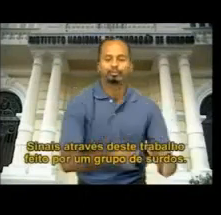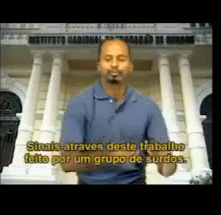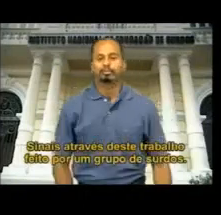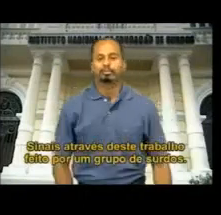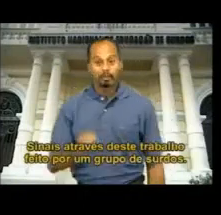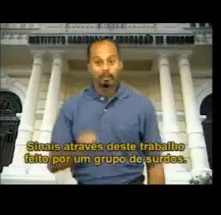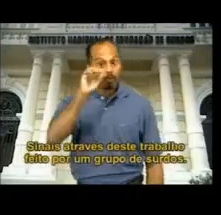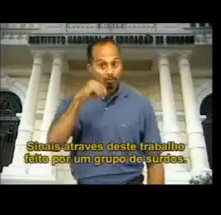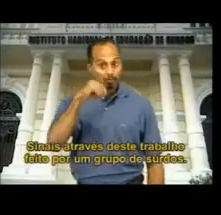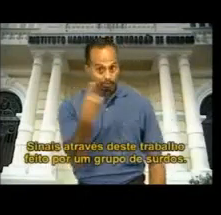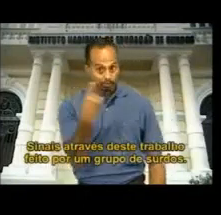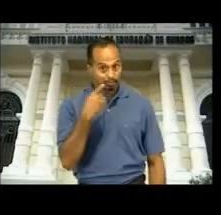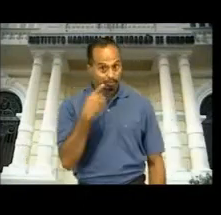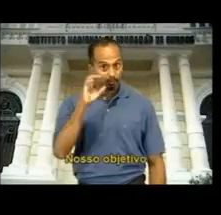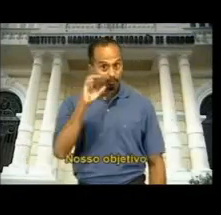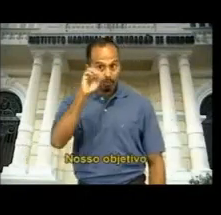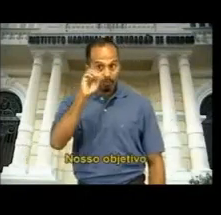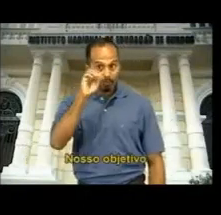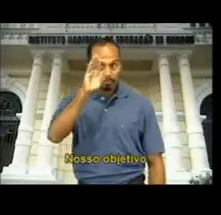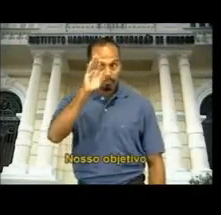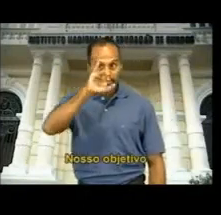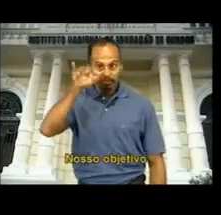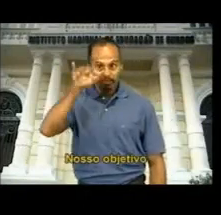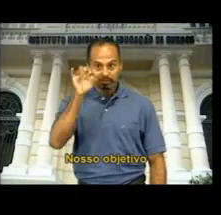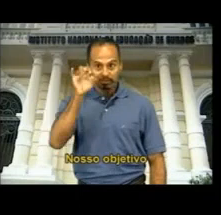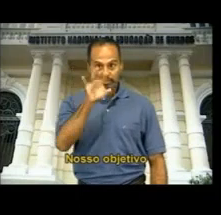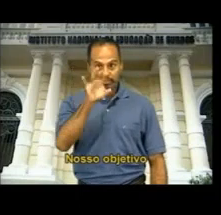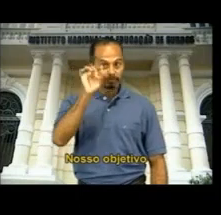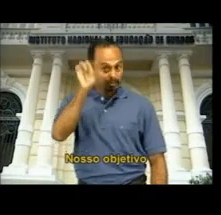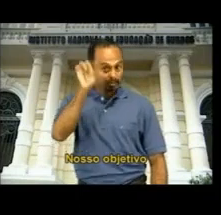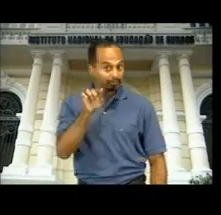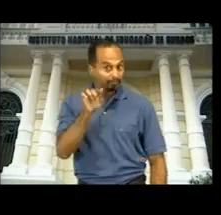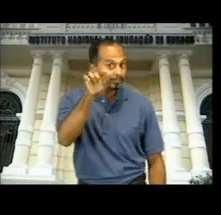trabalho feito por um grupo de surdos. Nosso objetivo